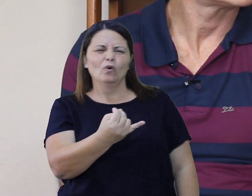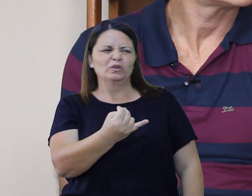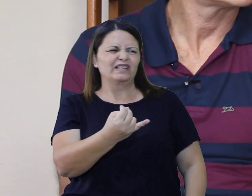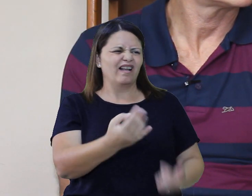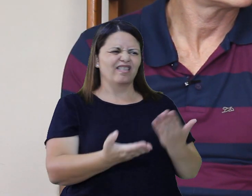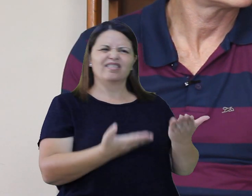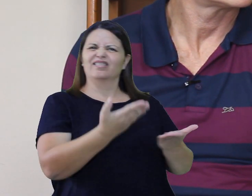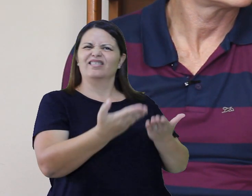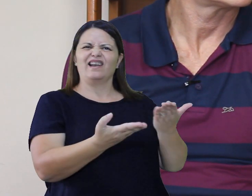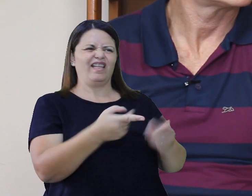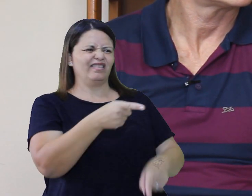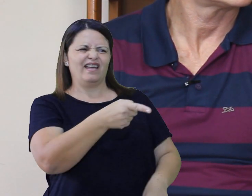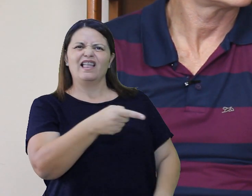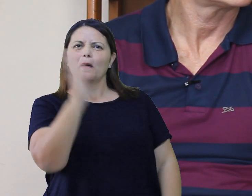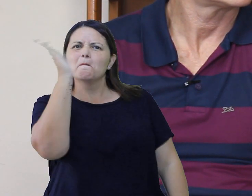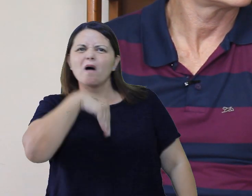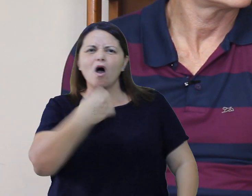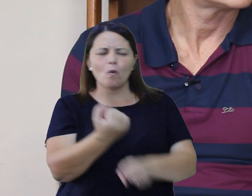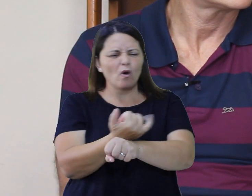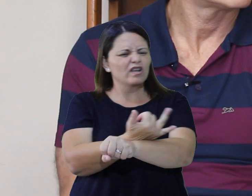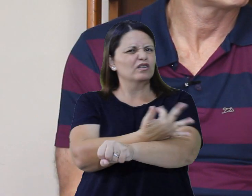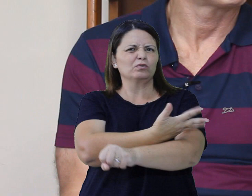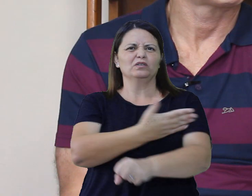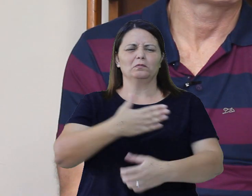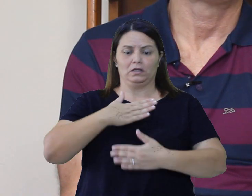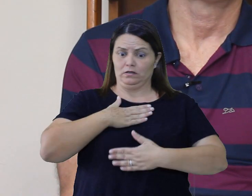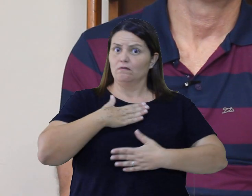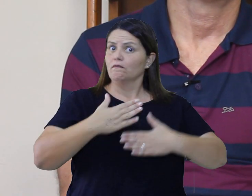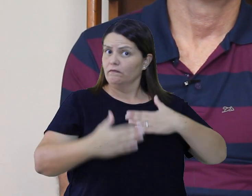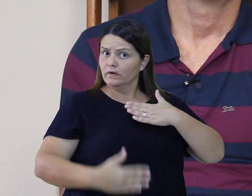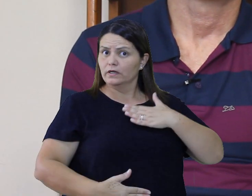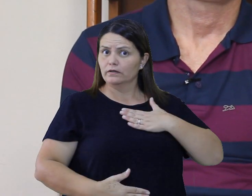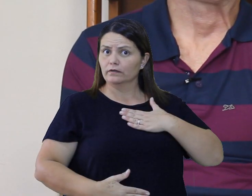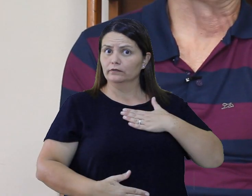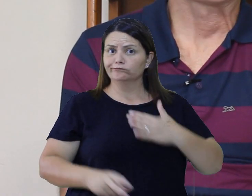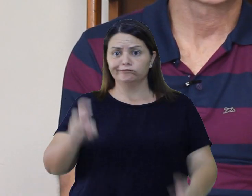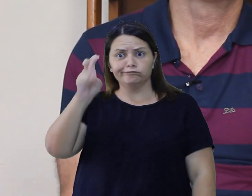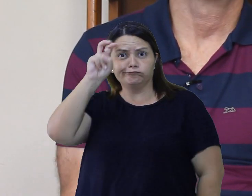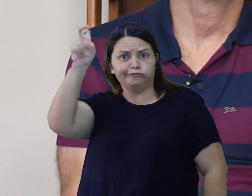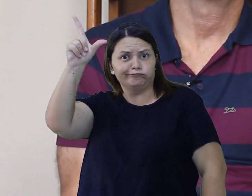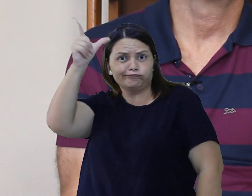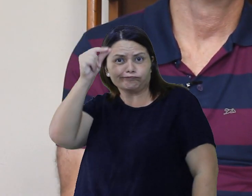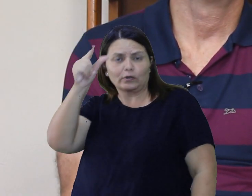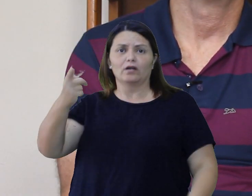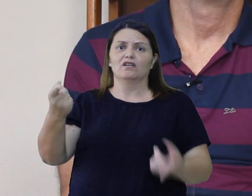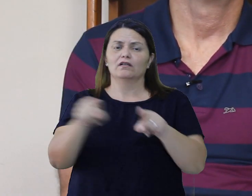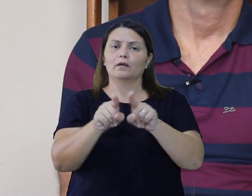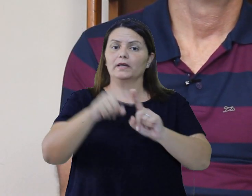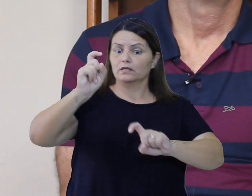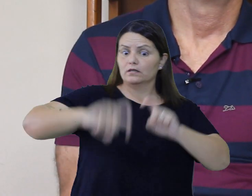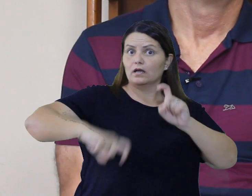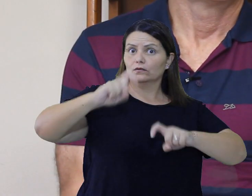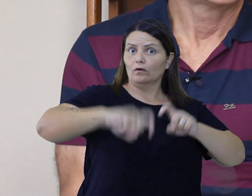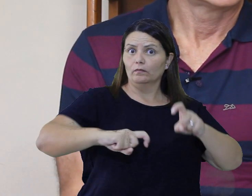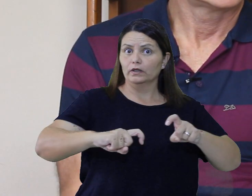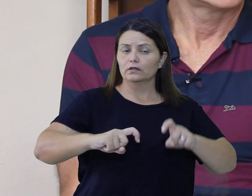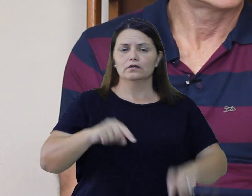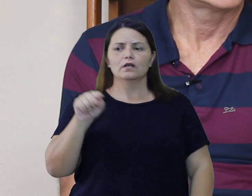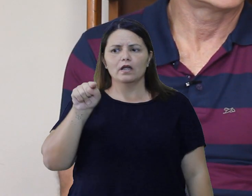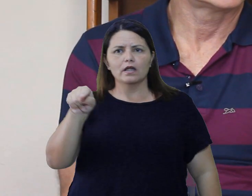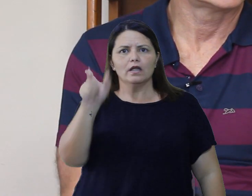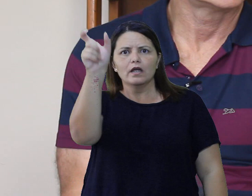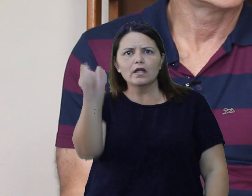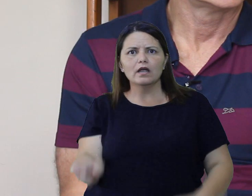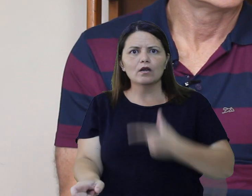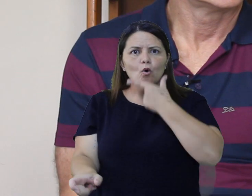trata mal emocionalmente, fisicamente, intelectualmente, sexualmente, aquele